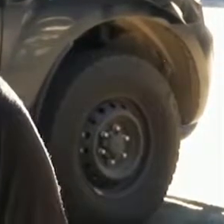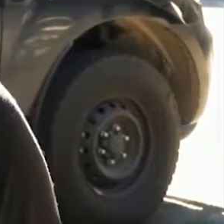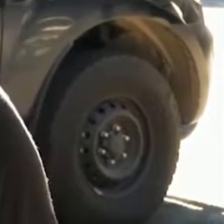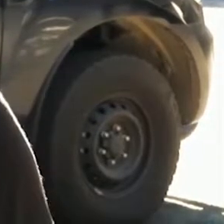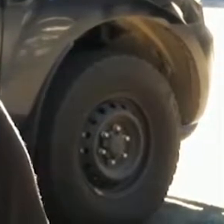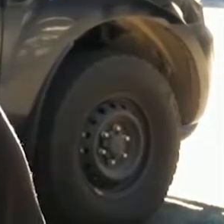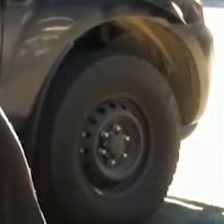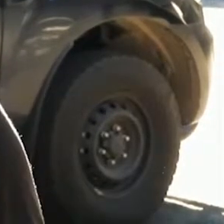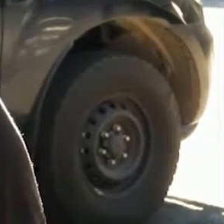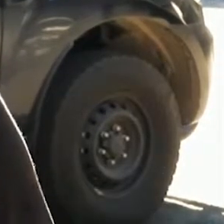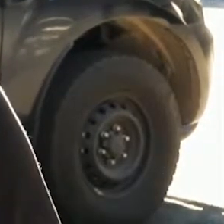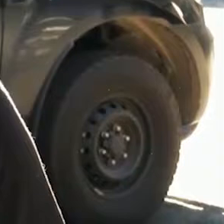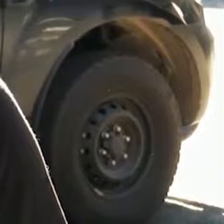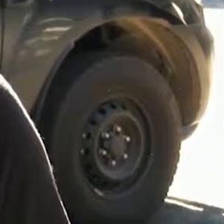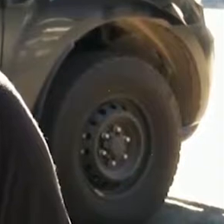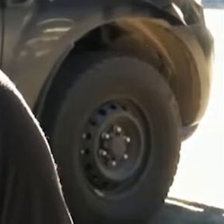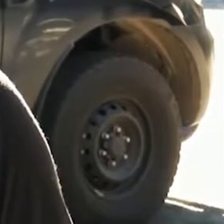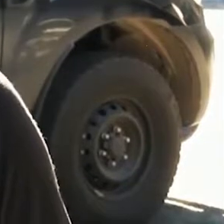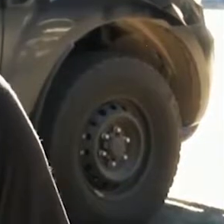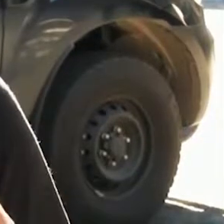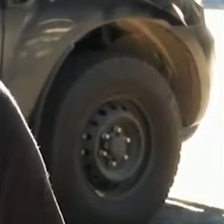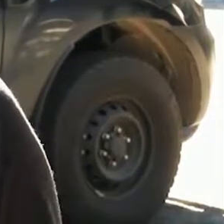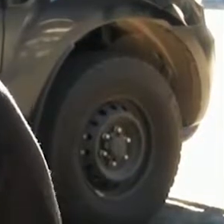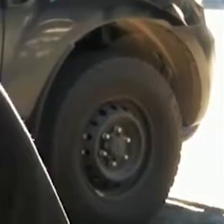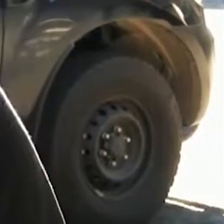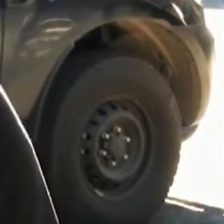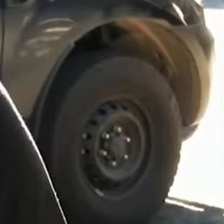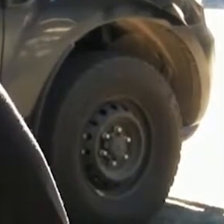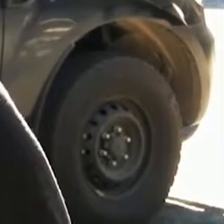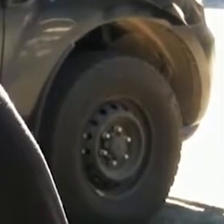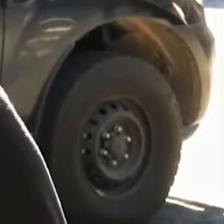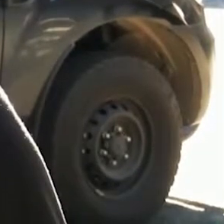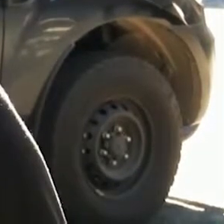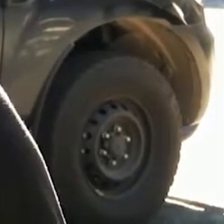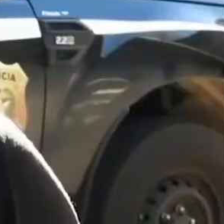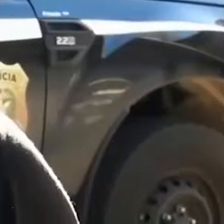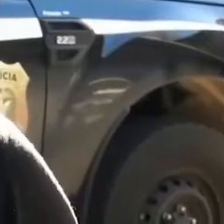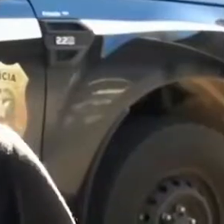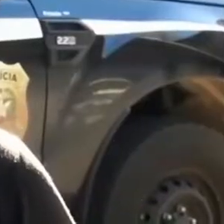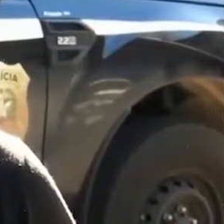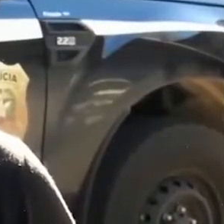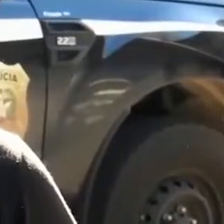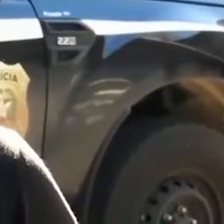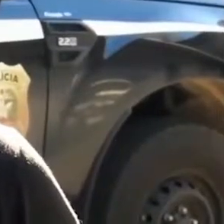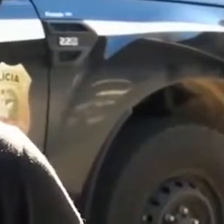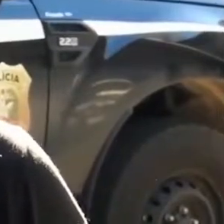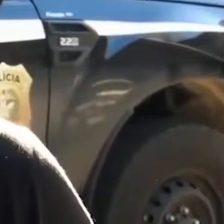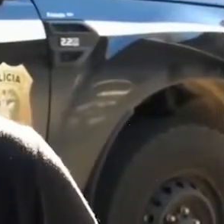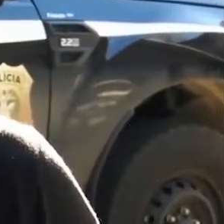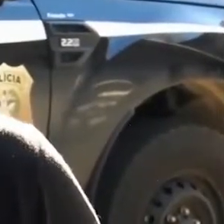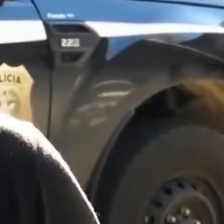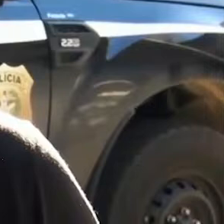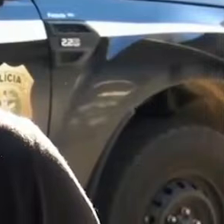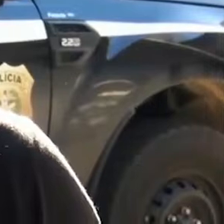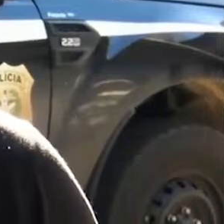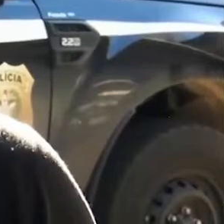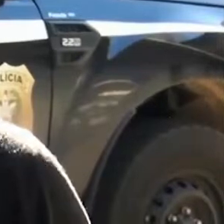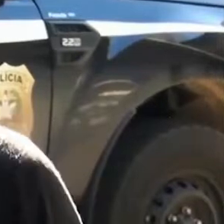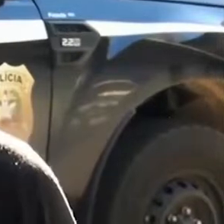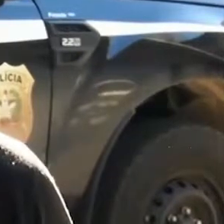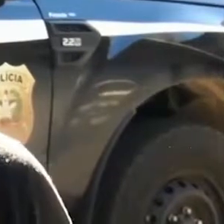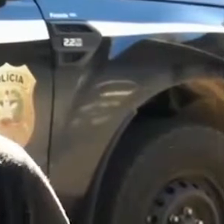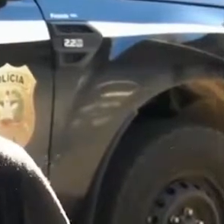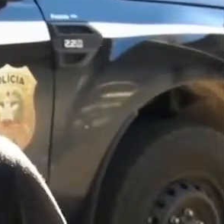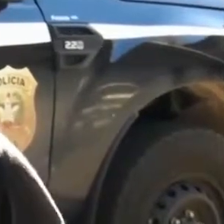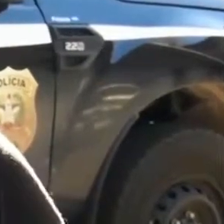nosso trabalho, né? Do que a gente representa para a comunidade. Então, por isso, a dedicação